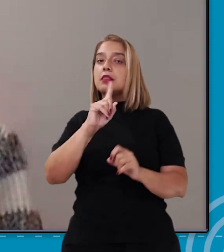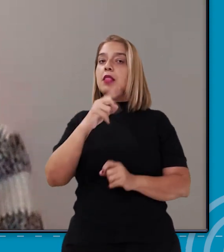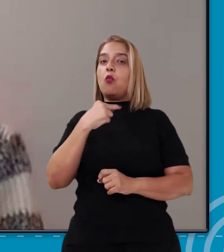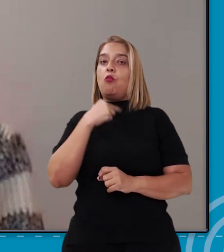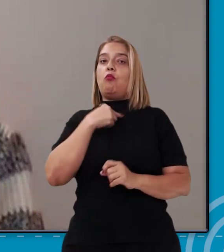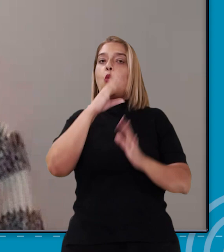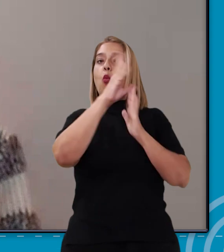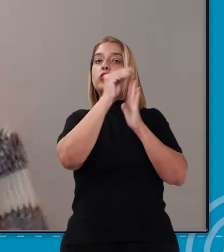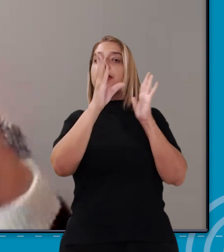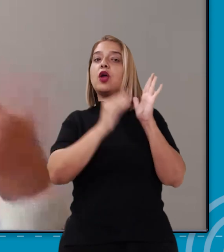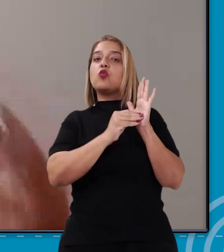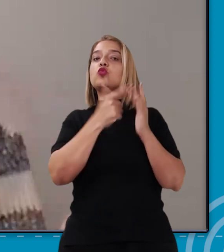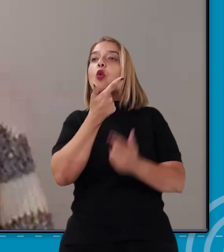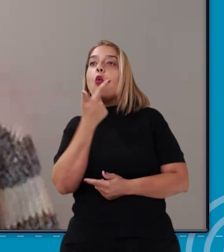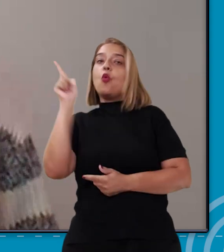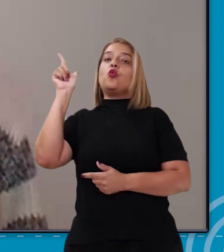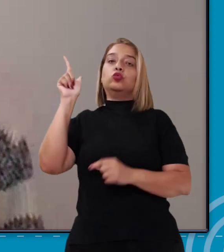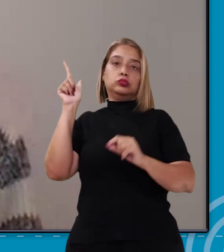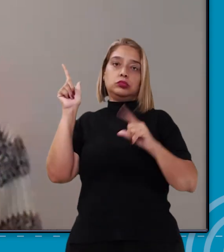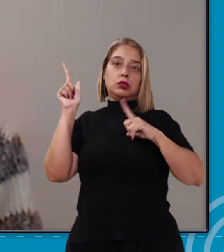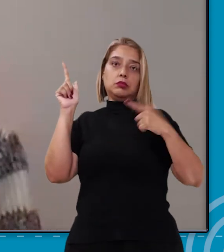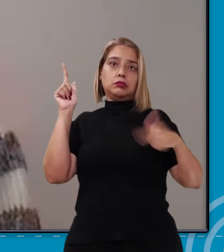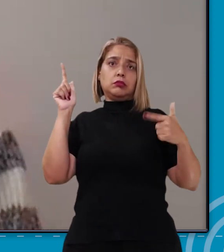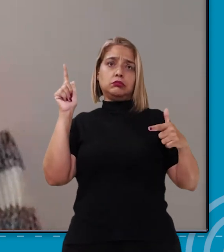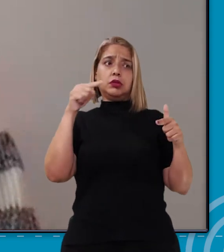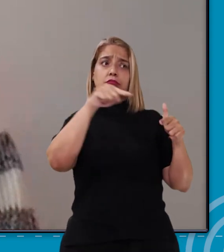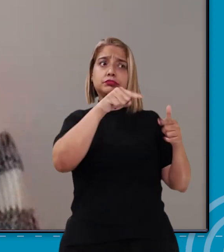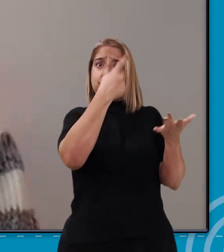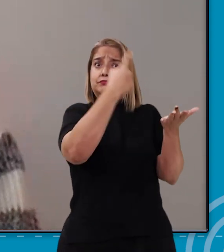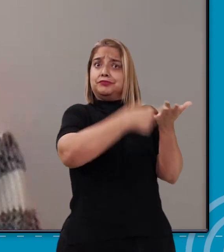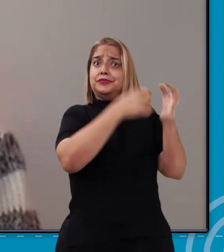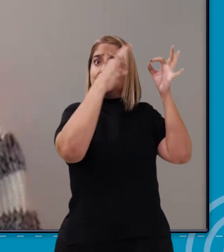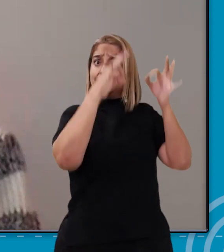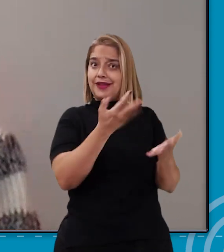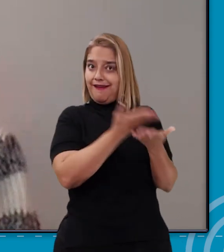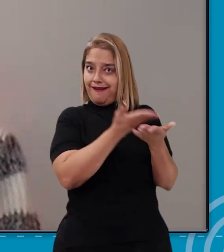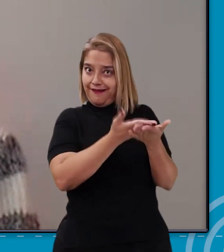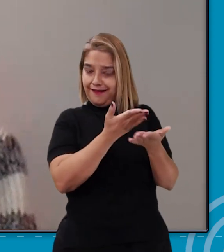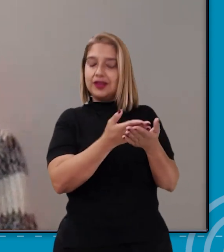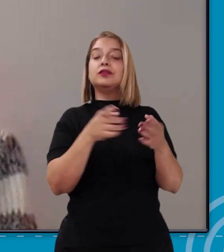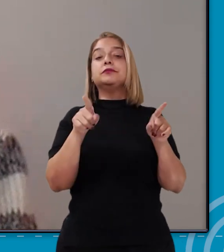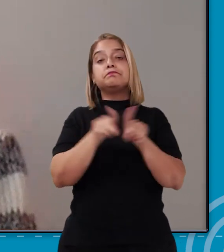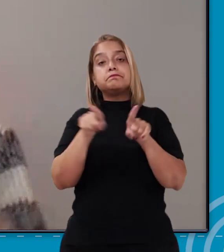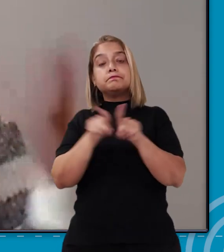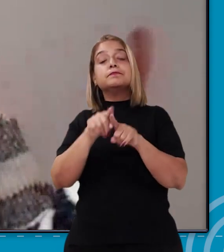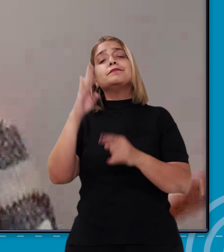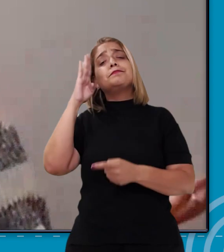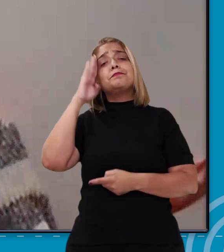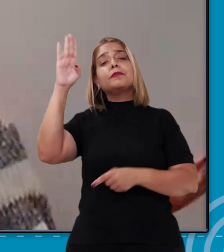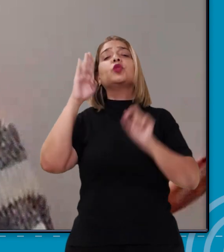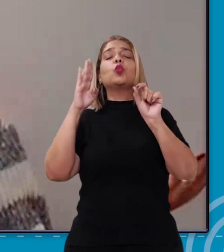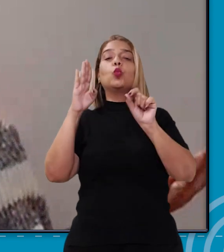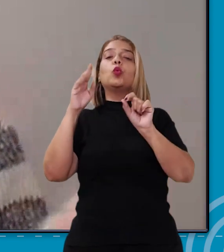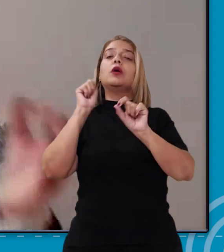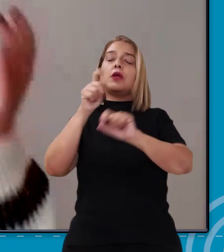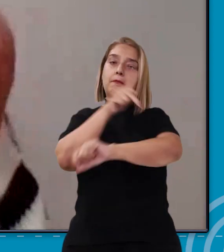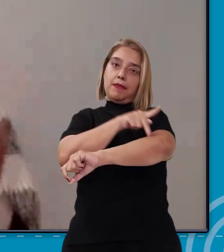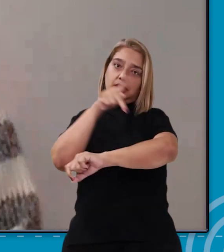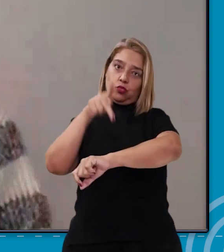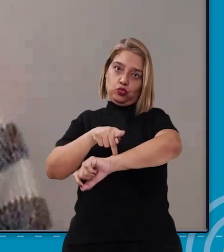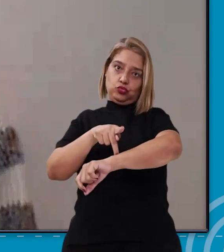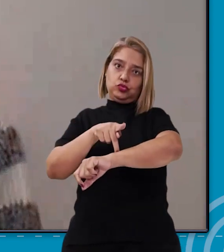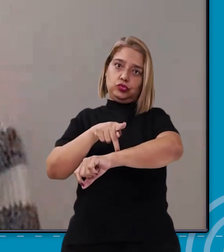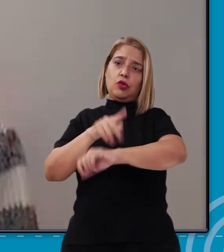acompanhando para que eles não se deparem com conteúdos fora daqueles que querem ser trabalhados naquela aula, e